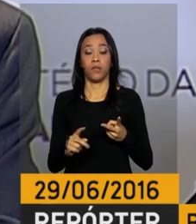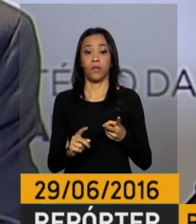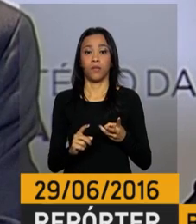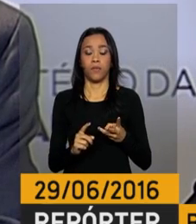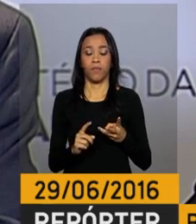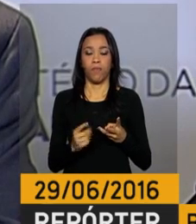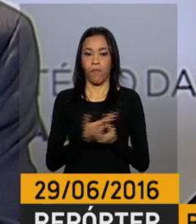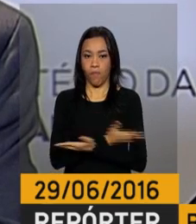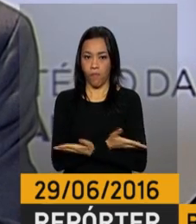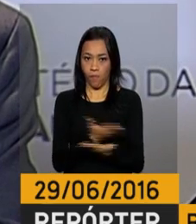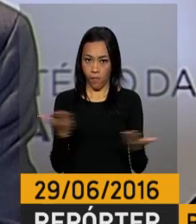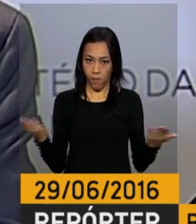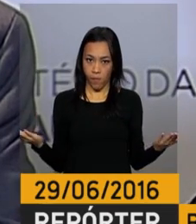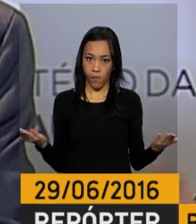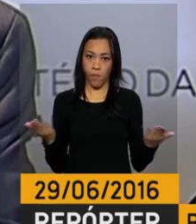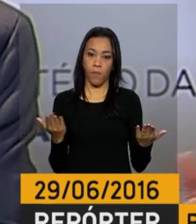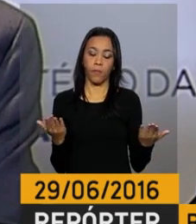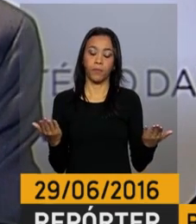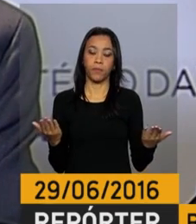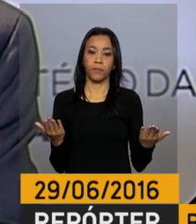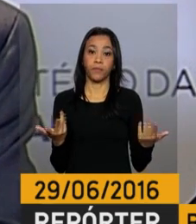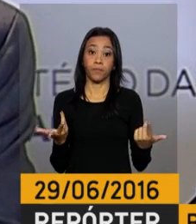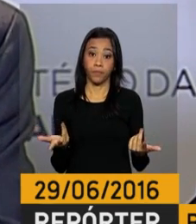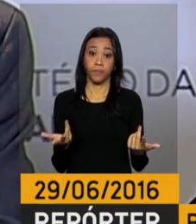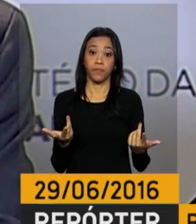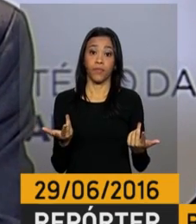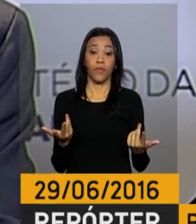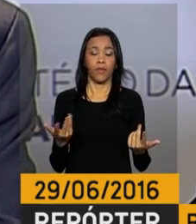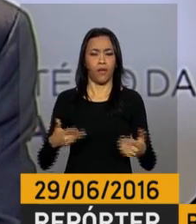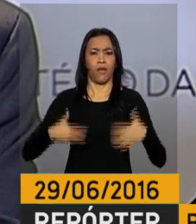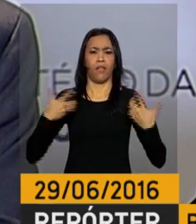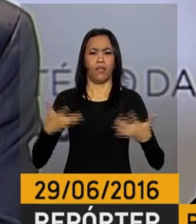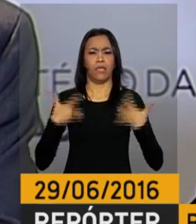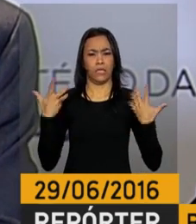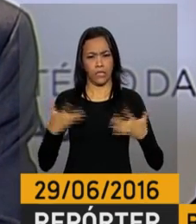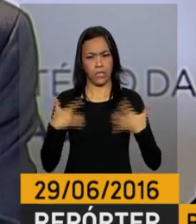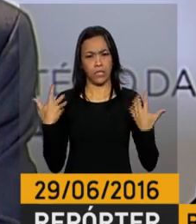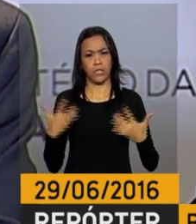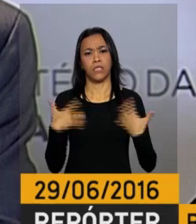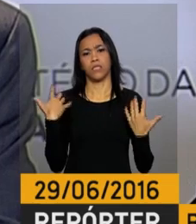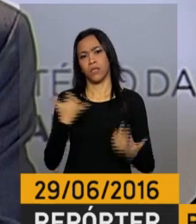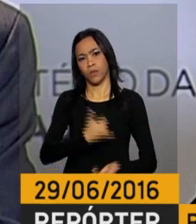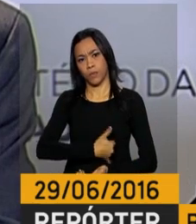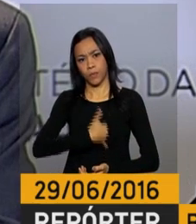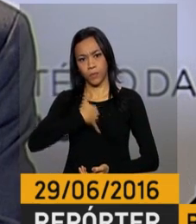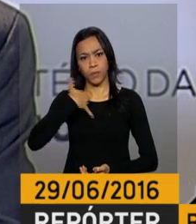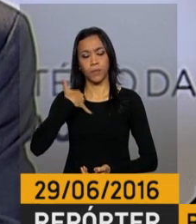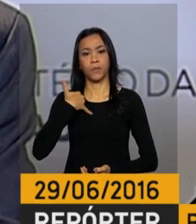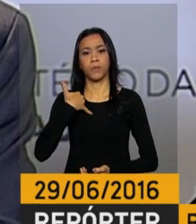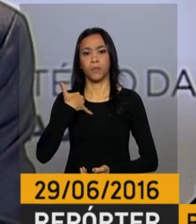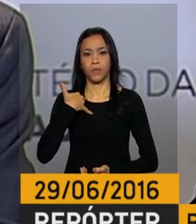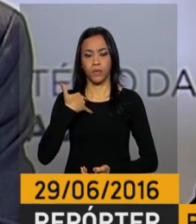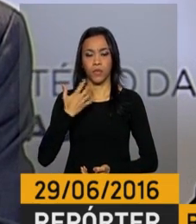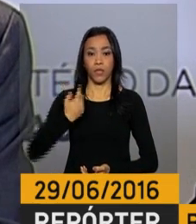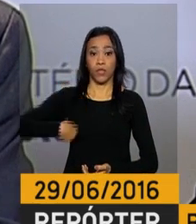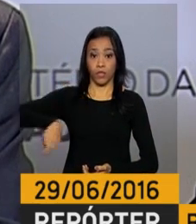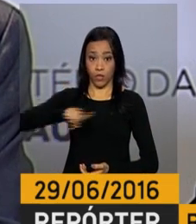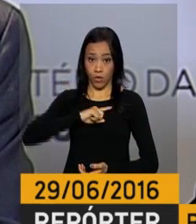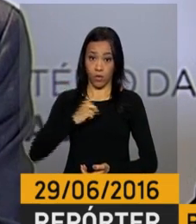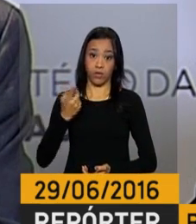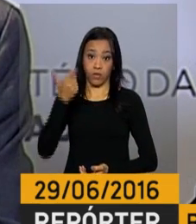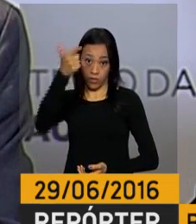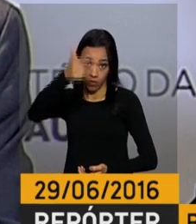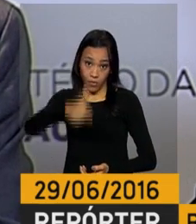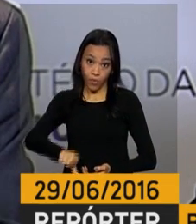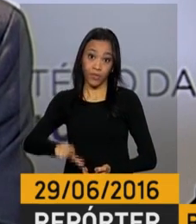senhoras e senhores bom eh eh com muita alegria muito orgulho que a gente nós chegamos aqui a a mais